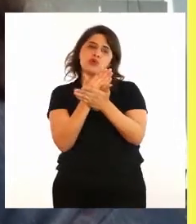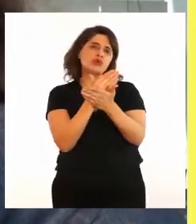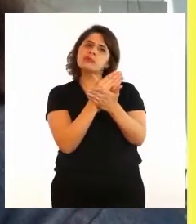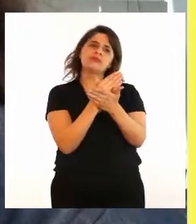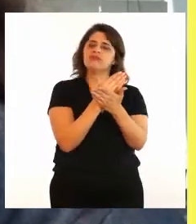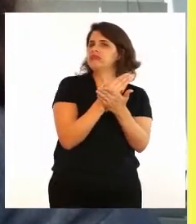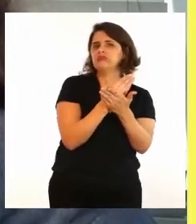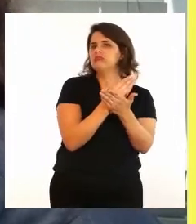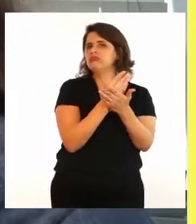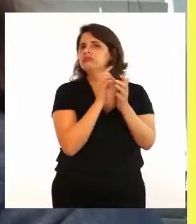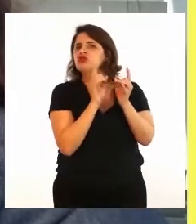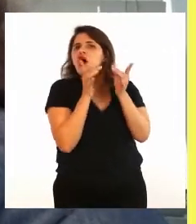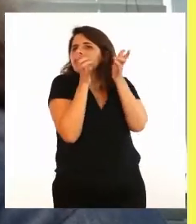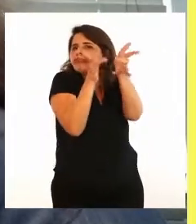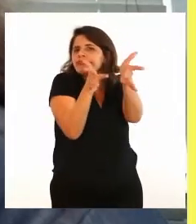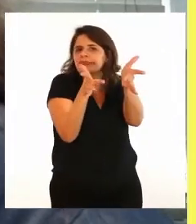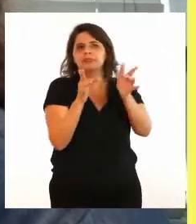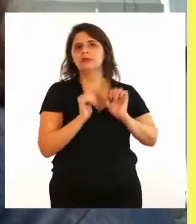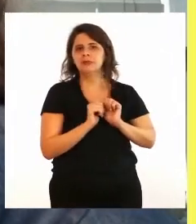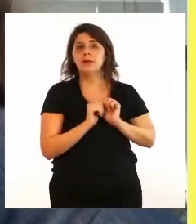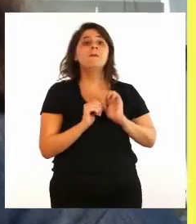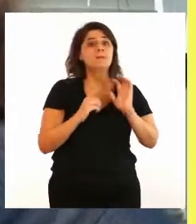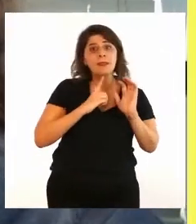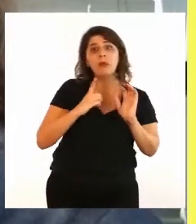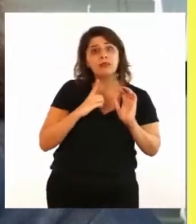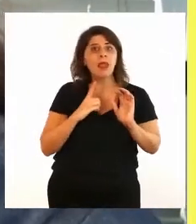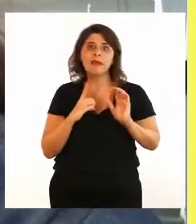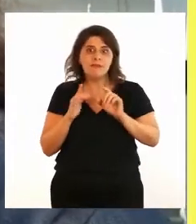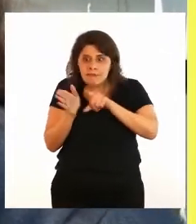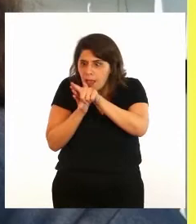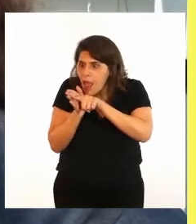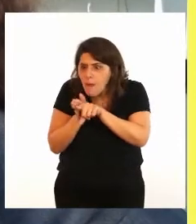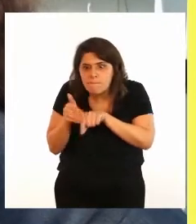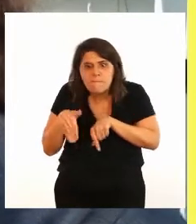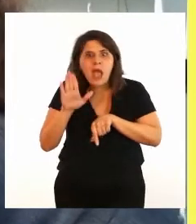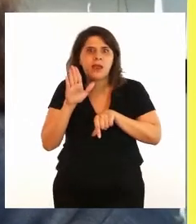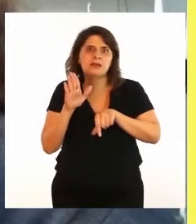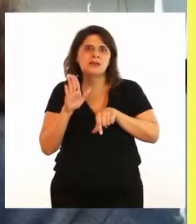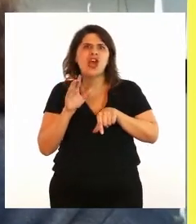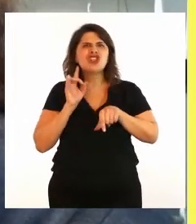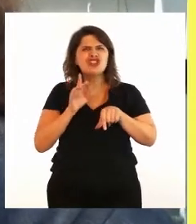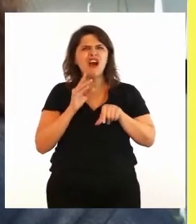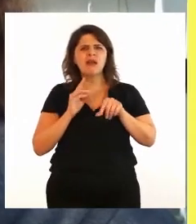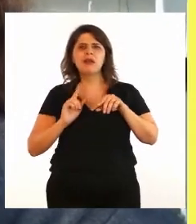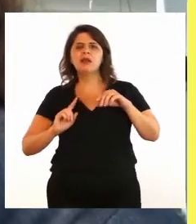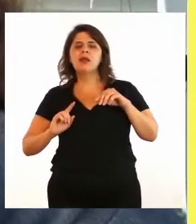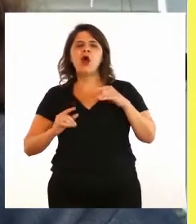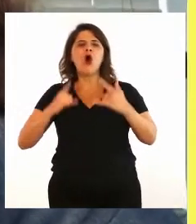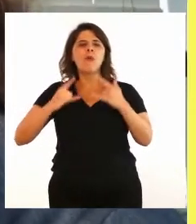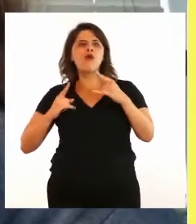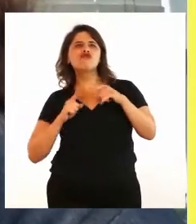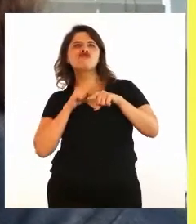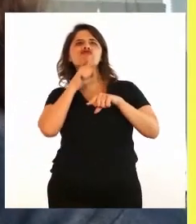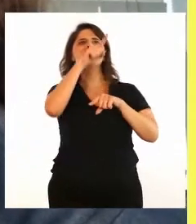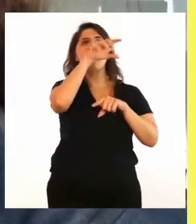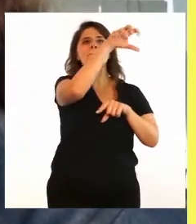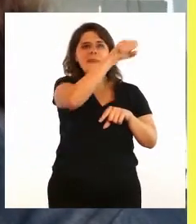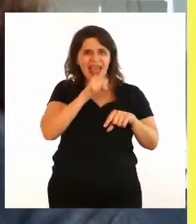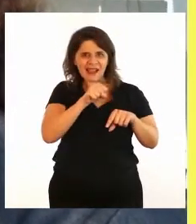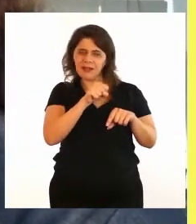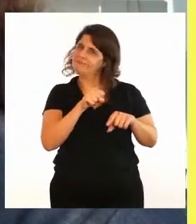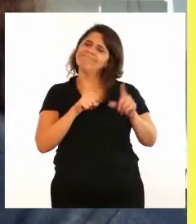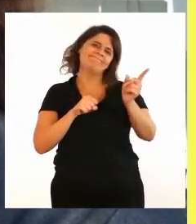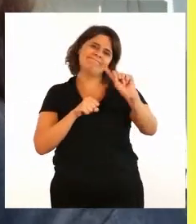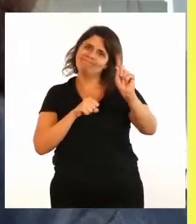sonda espacial que fosse lançada. Por isso que até Edward Anders, ele falou que os meteoritos era a sonda espacial do